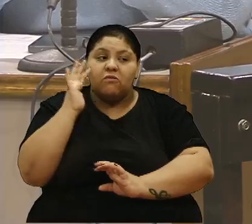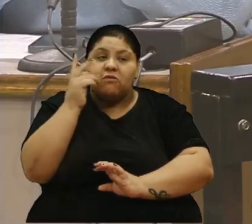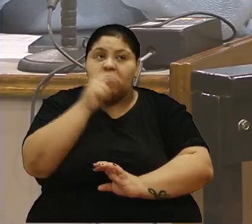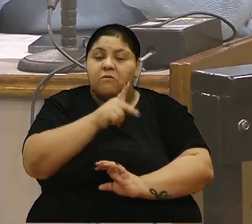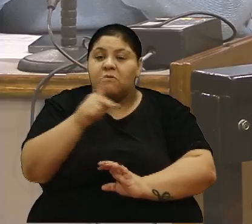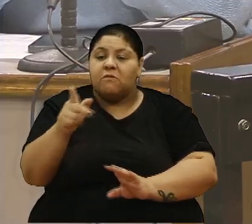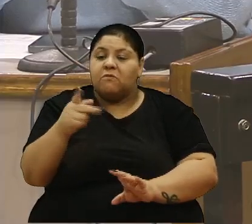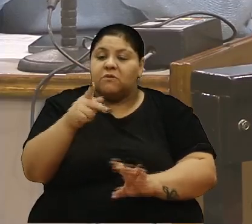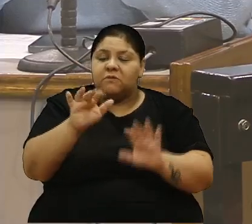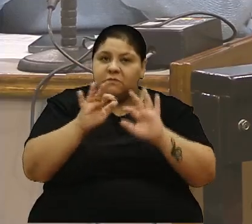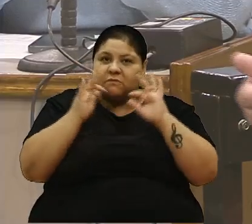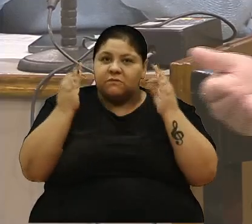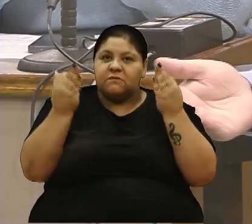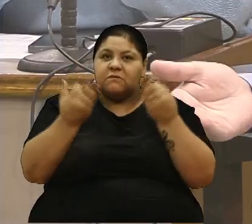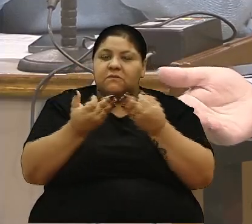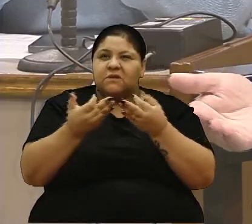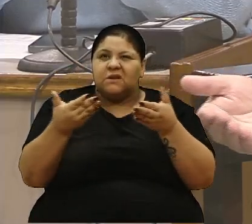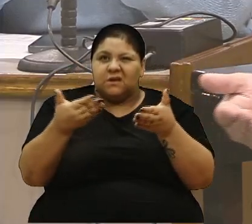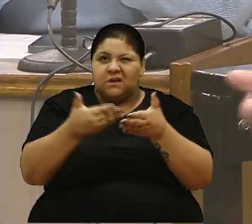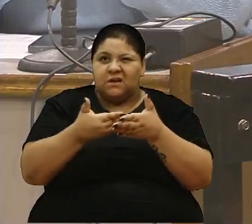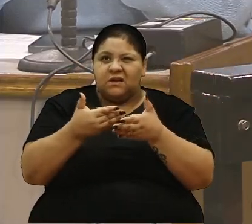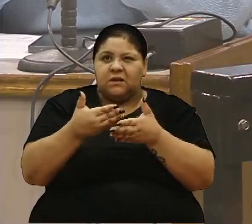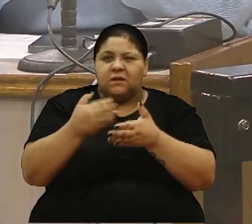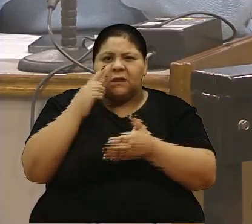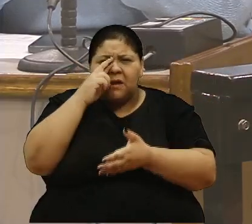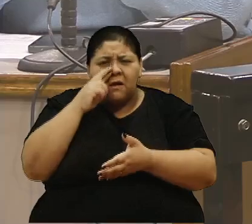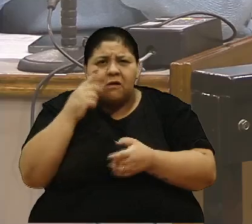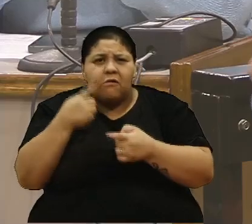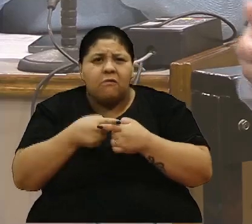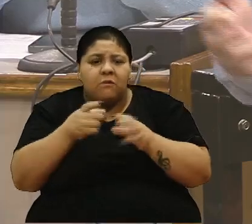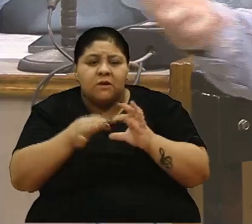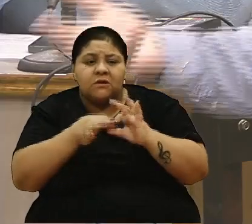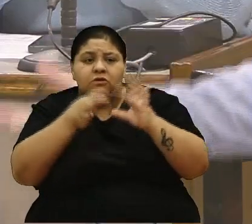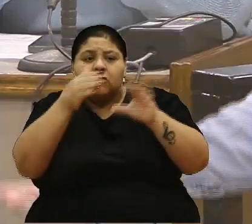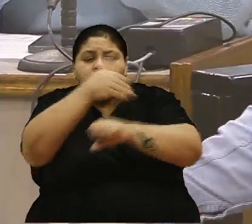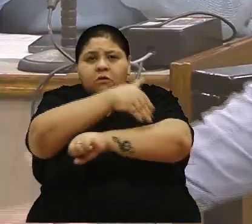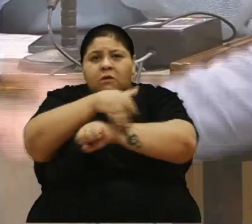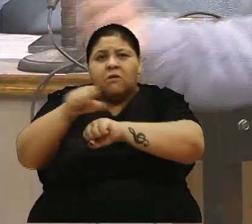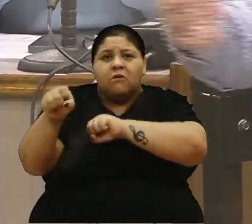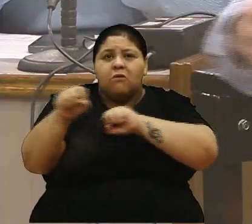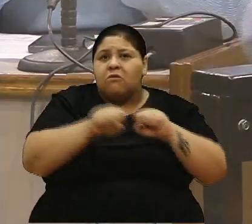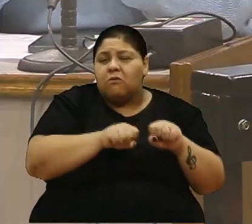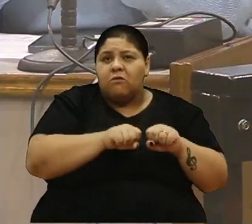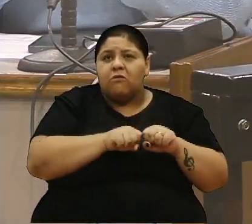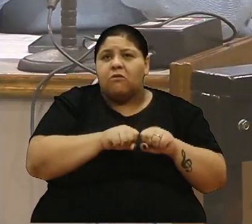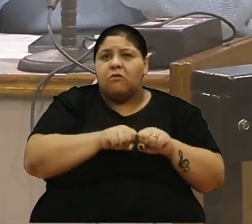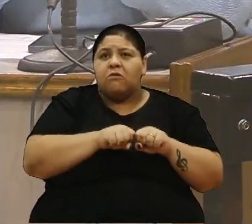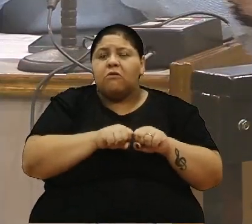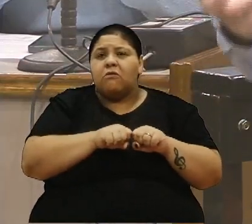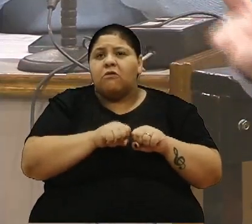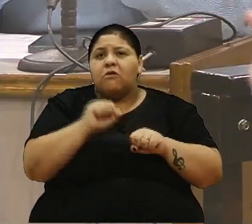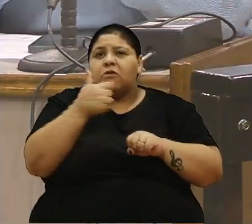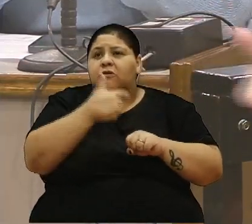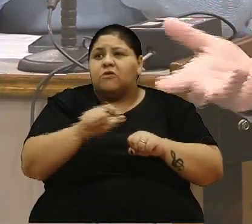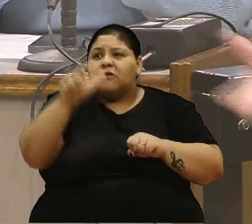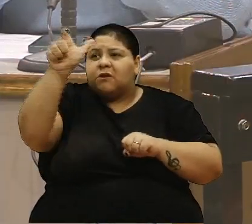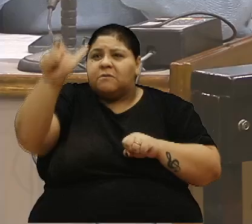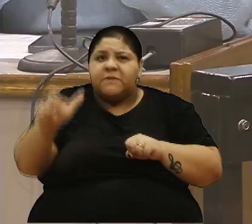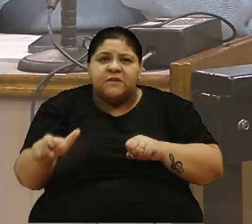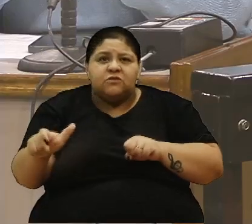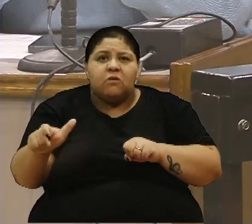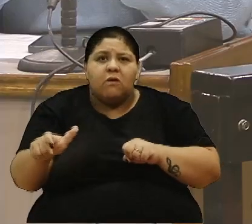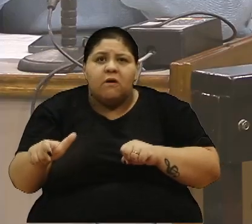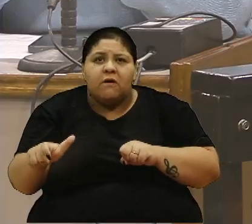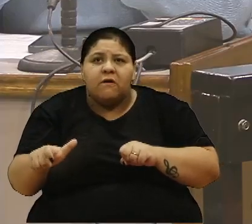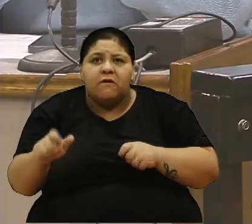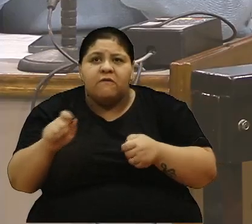seus familiares, e até o risco desses jovens, porque eles vão estar soltos na rua, pode um lado contrário vir lá e fazer um mal para